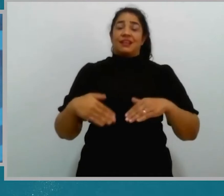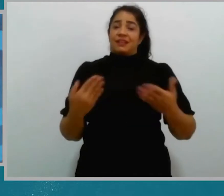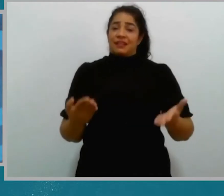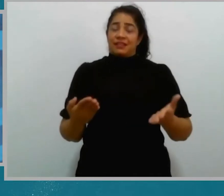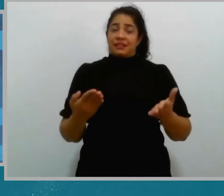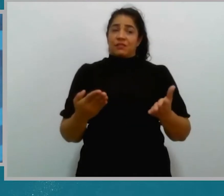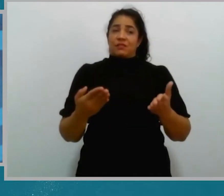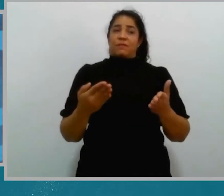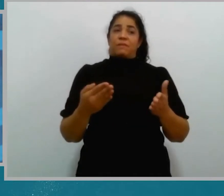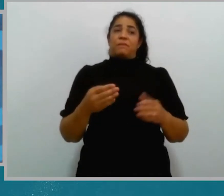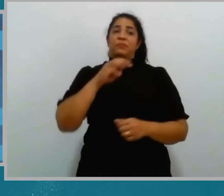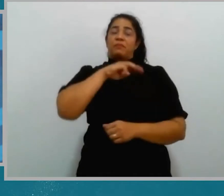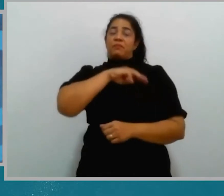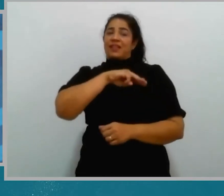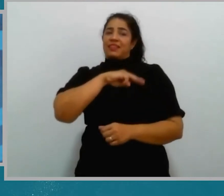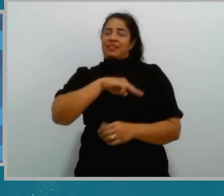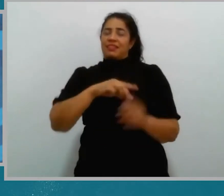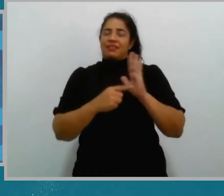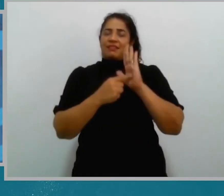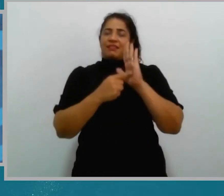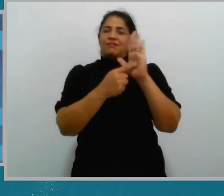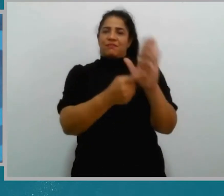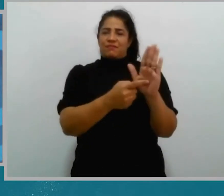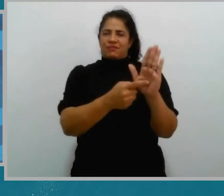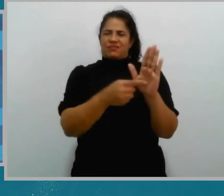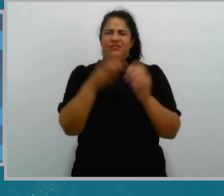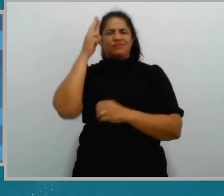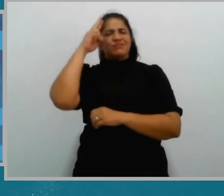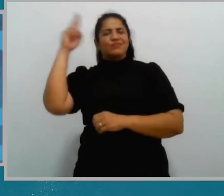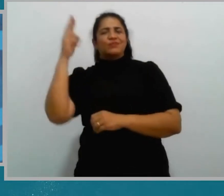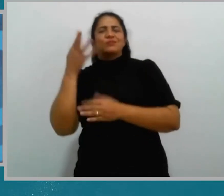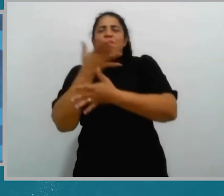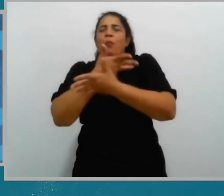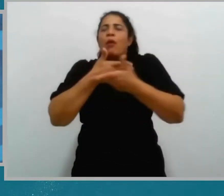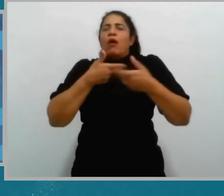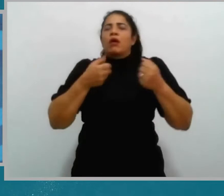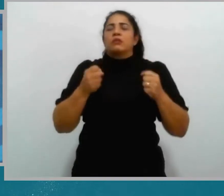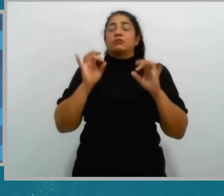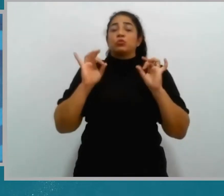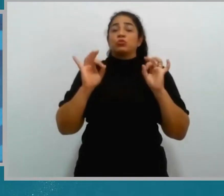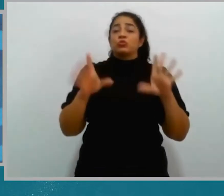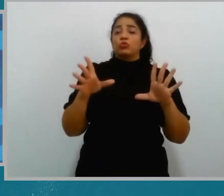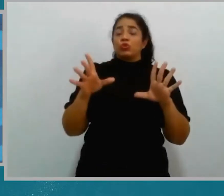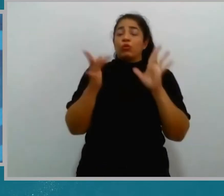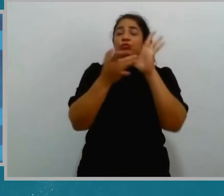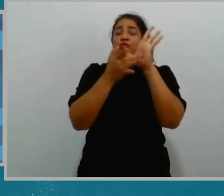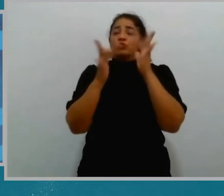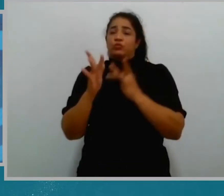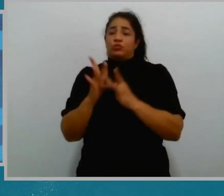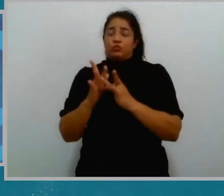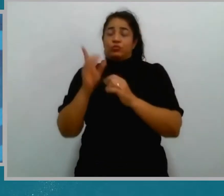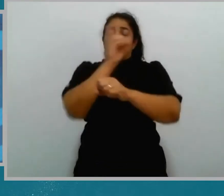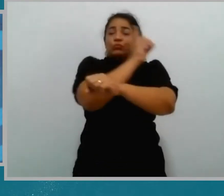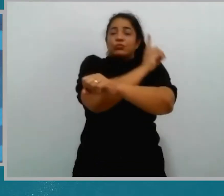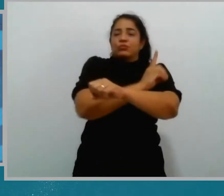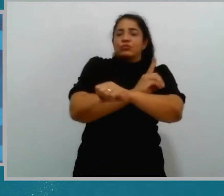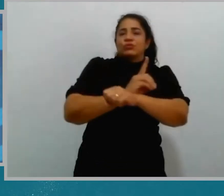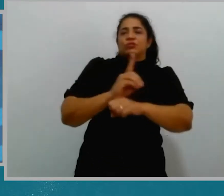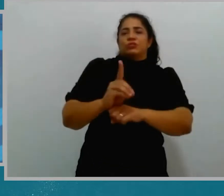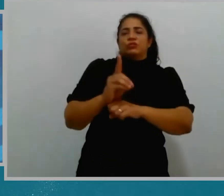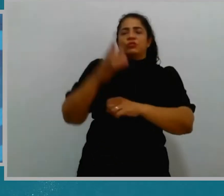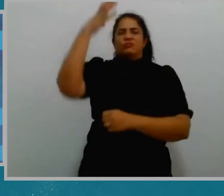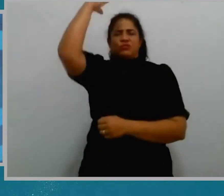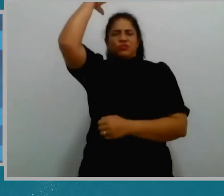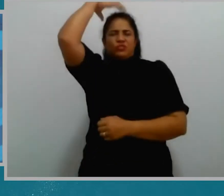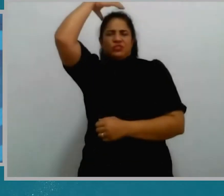Senhor maravilhoso. Só Ele é digno de reinar sobre o trono de Davi para